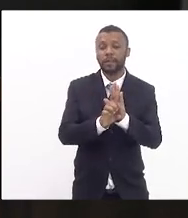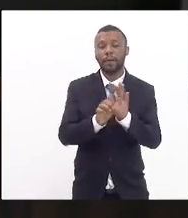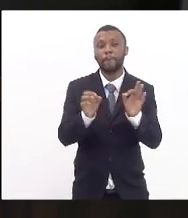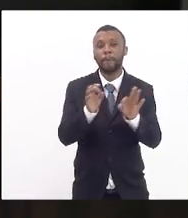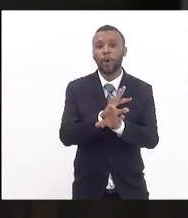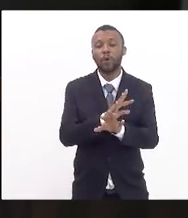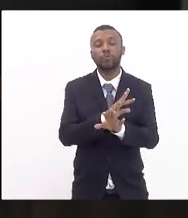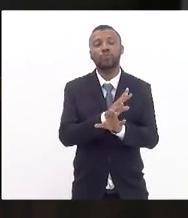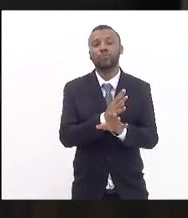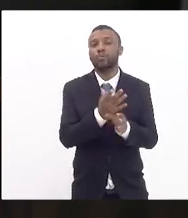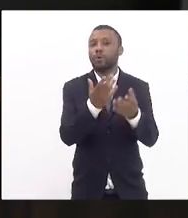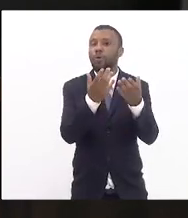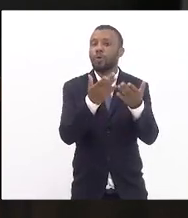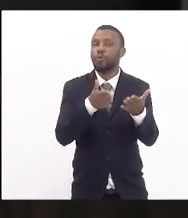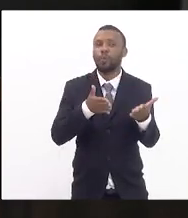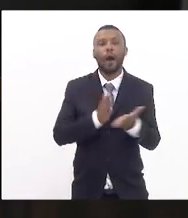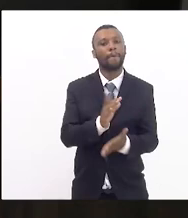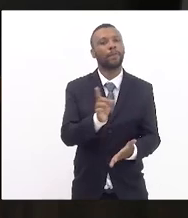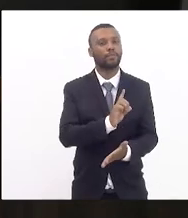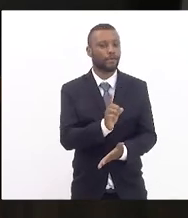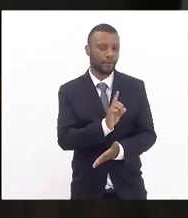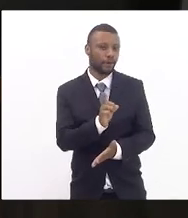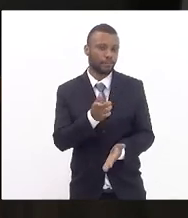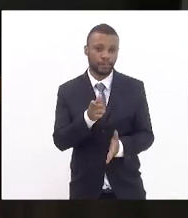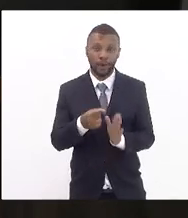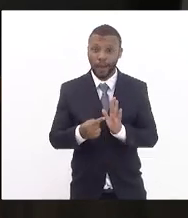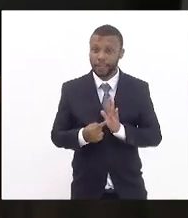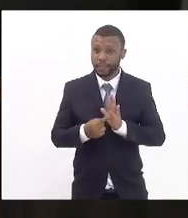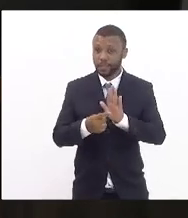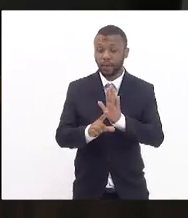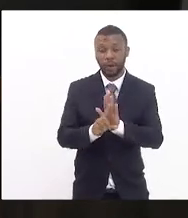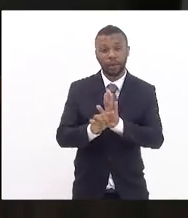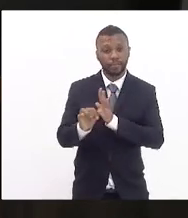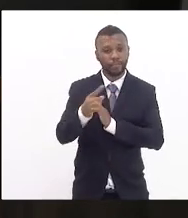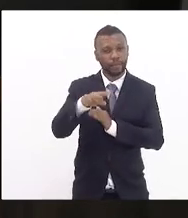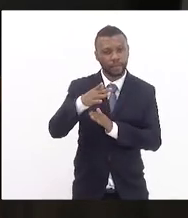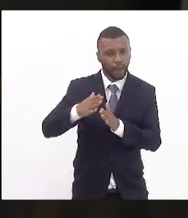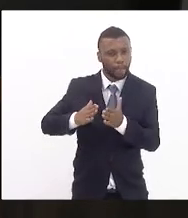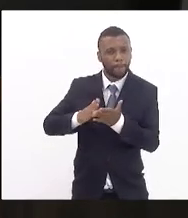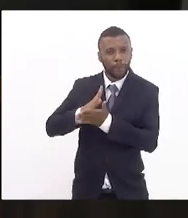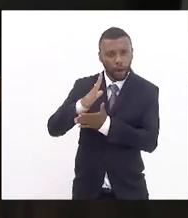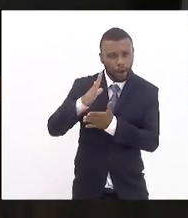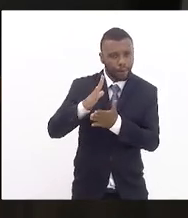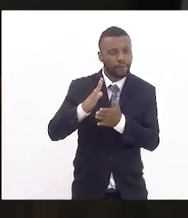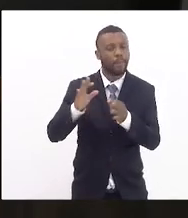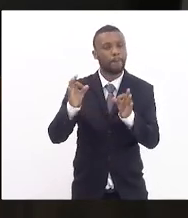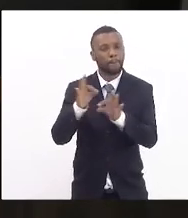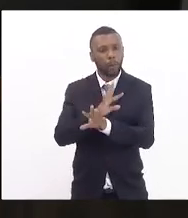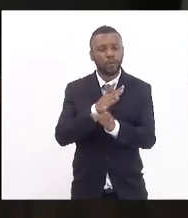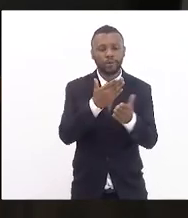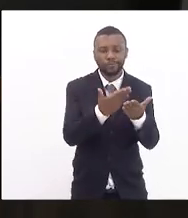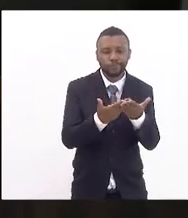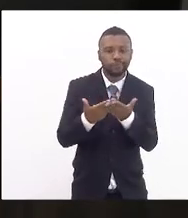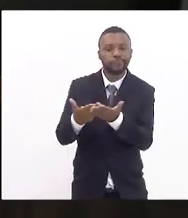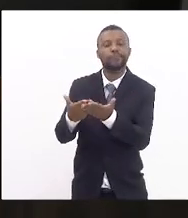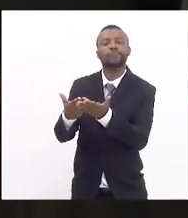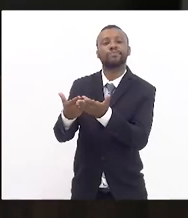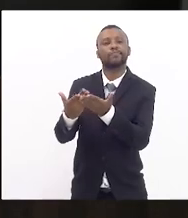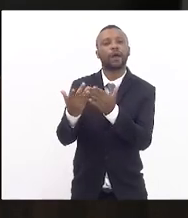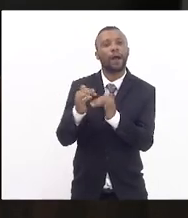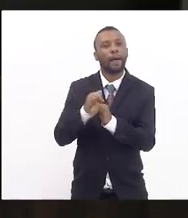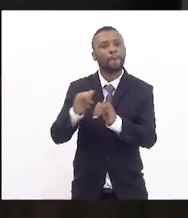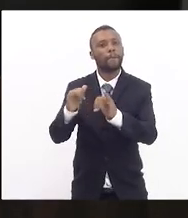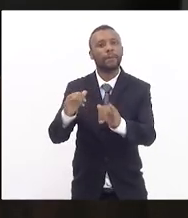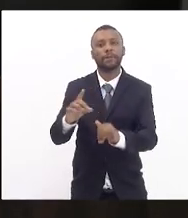rejeitadas. Em votação, a indicação legislativa. Senhores que aprovam, eles como estão aprovado, vai à publicação.